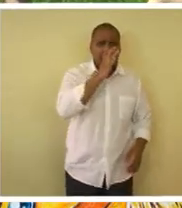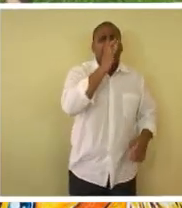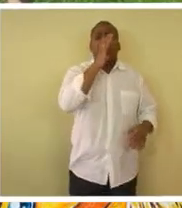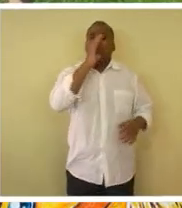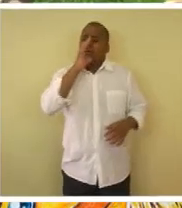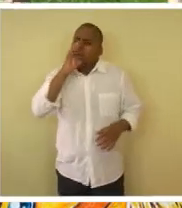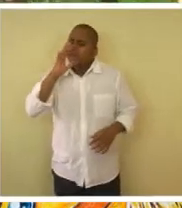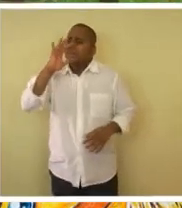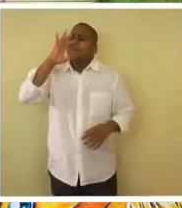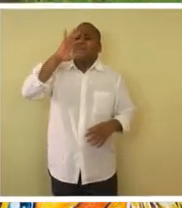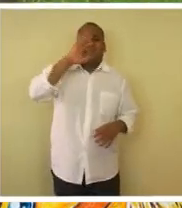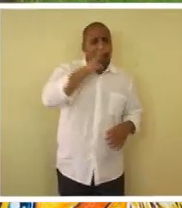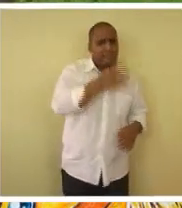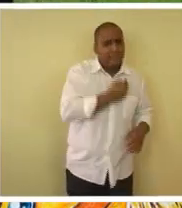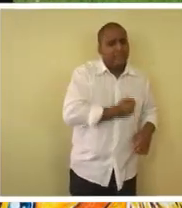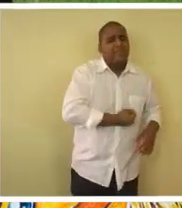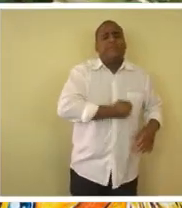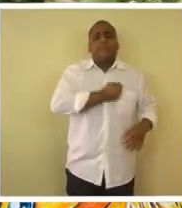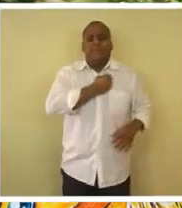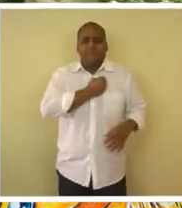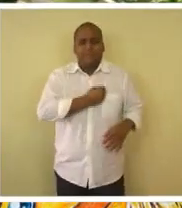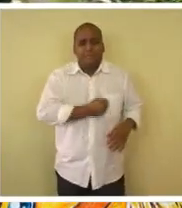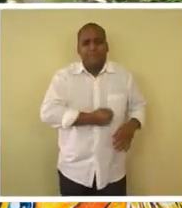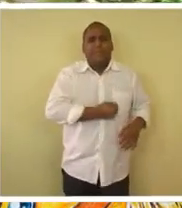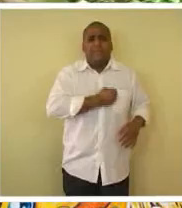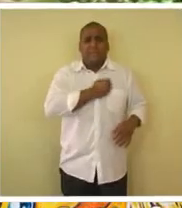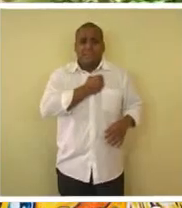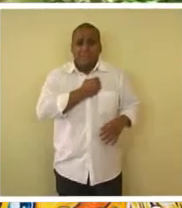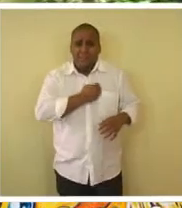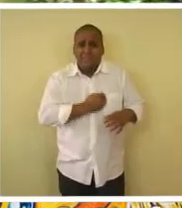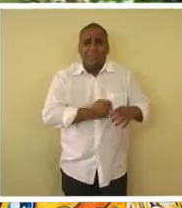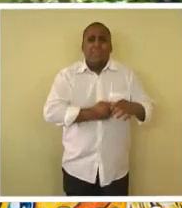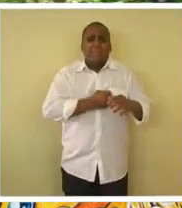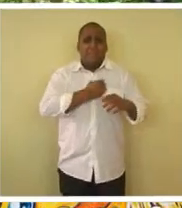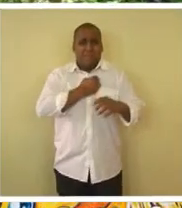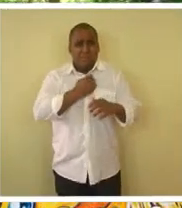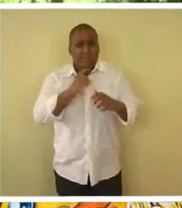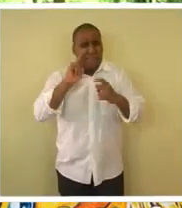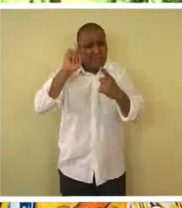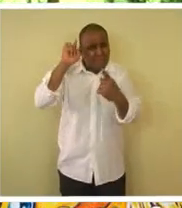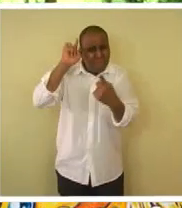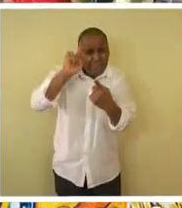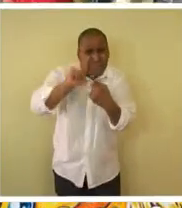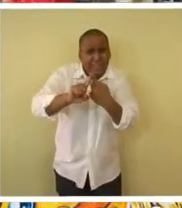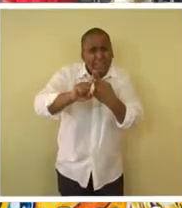encantar A mais